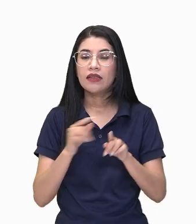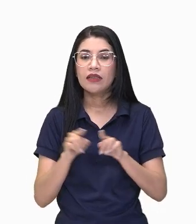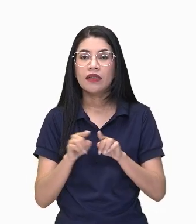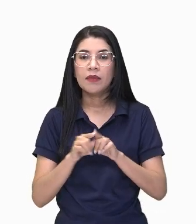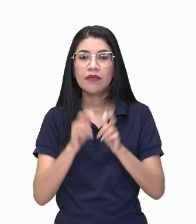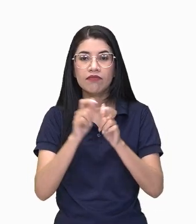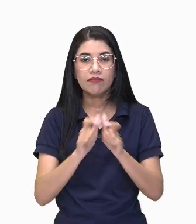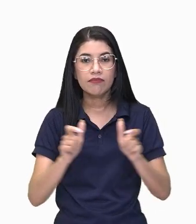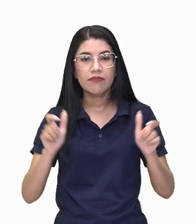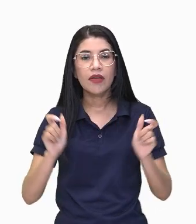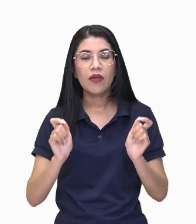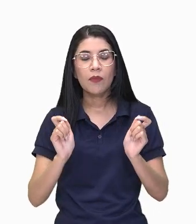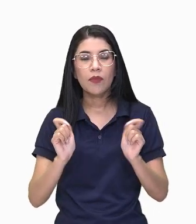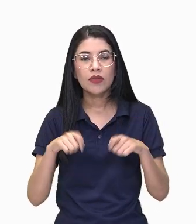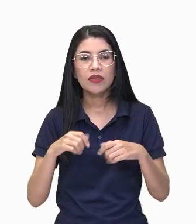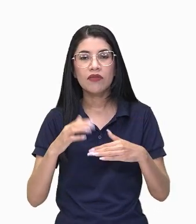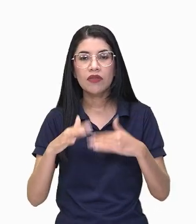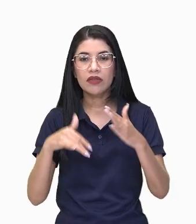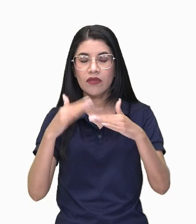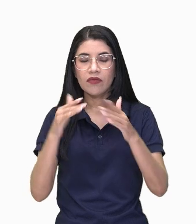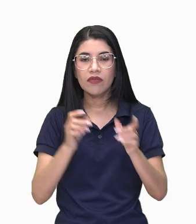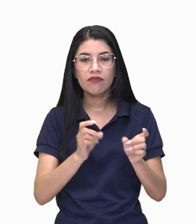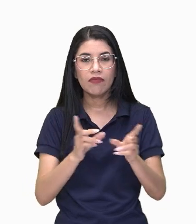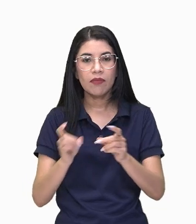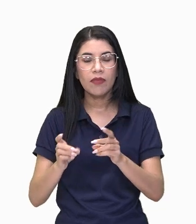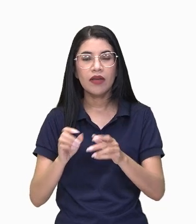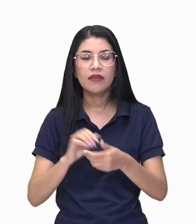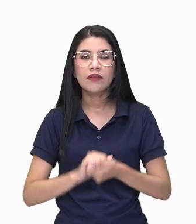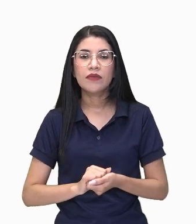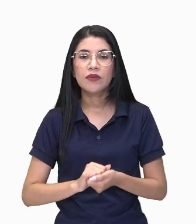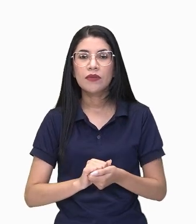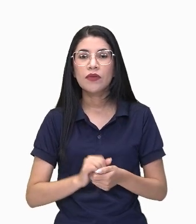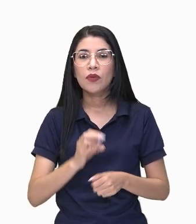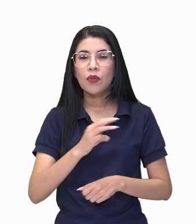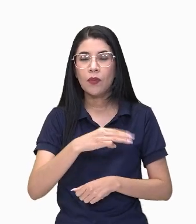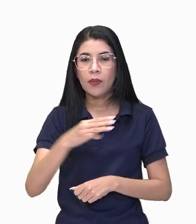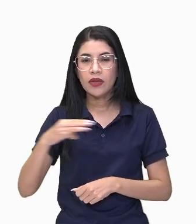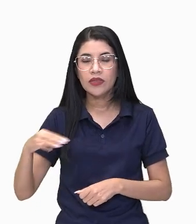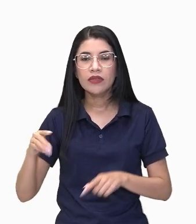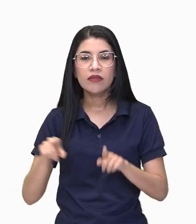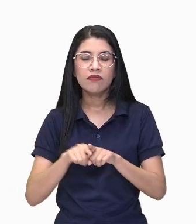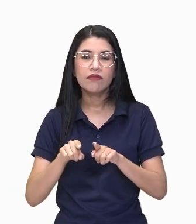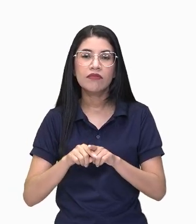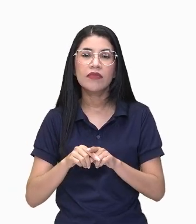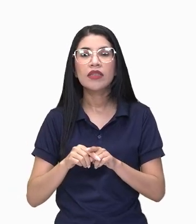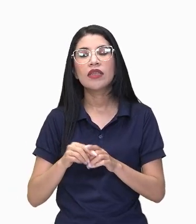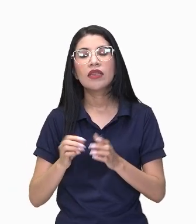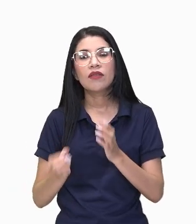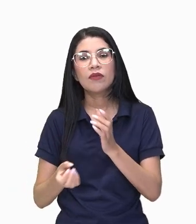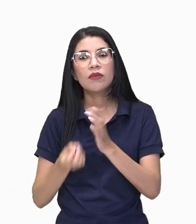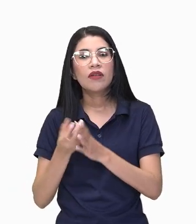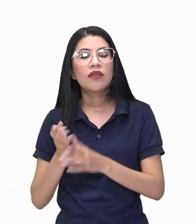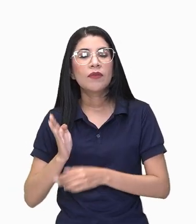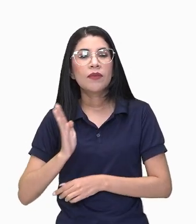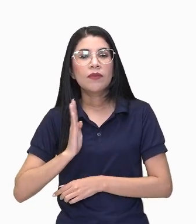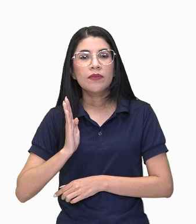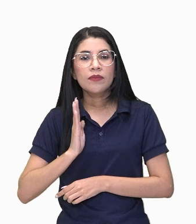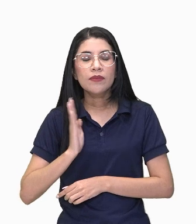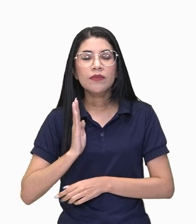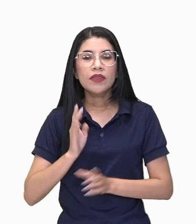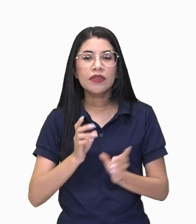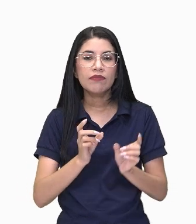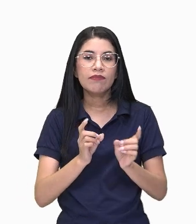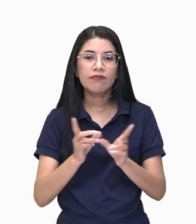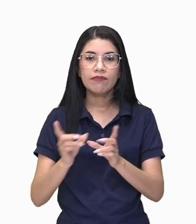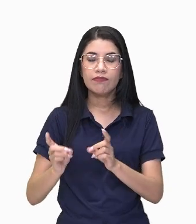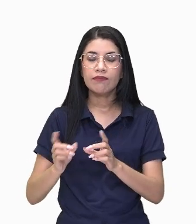com o desenvolvimento do comércio no Mediterrâneo, dando origem a uma rica burguesia mercantil que,